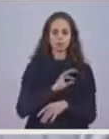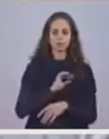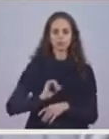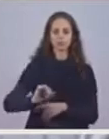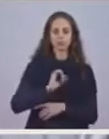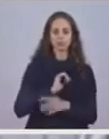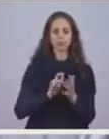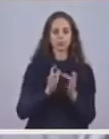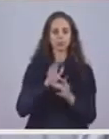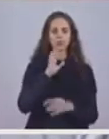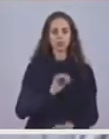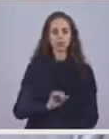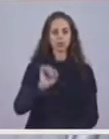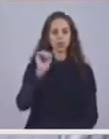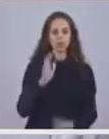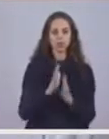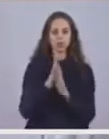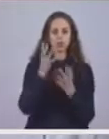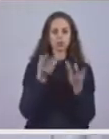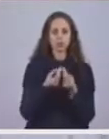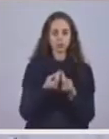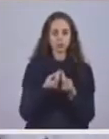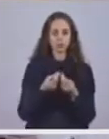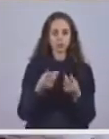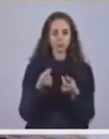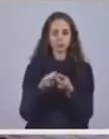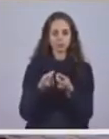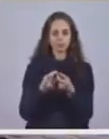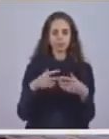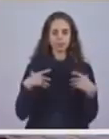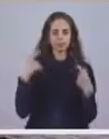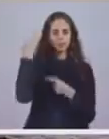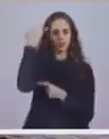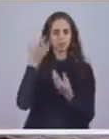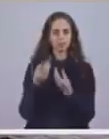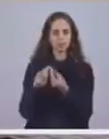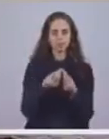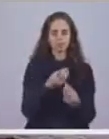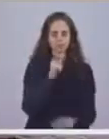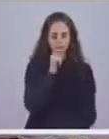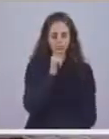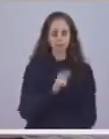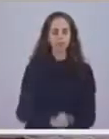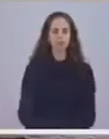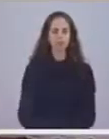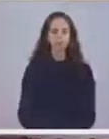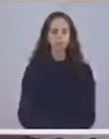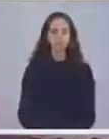Jesus Cristo, vosso Filho, que é Deus convosco na unidade do Espírito Santo.